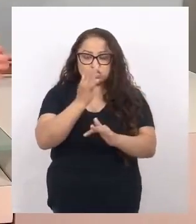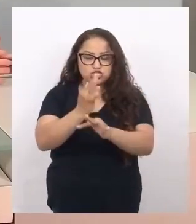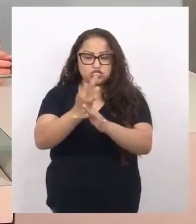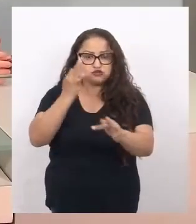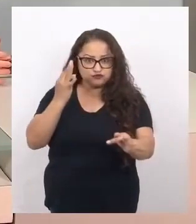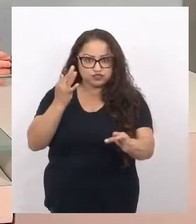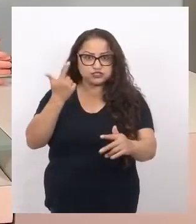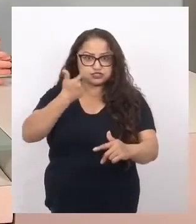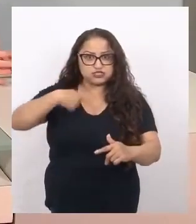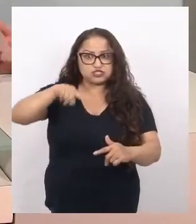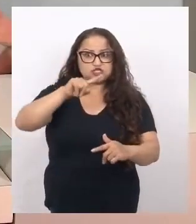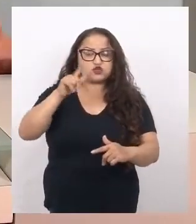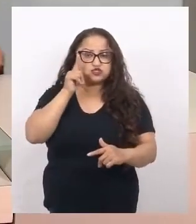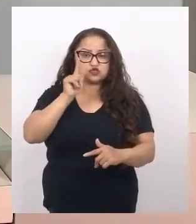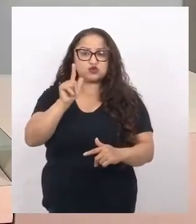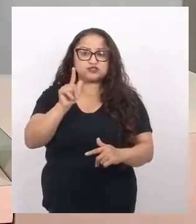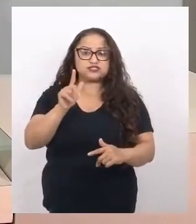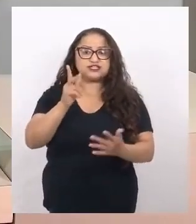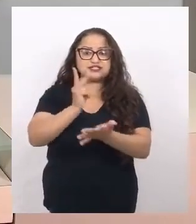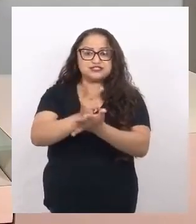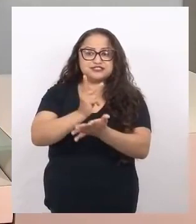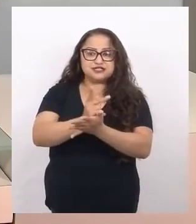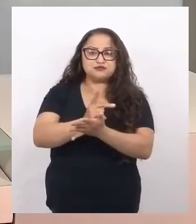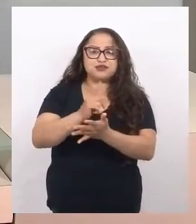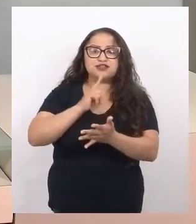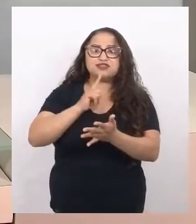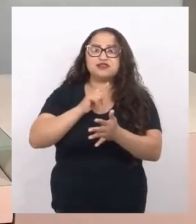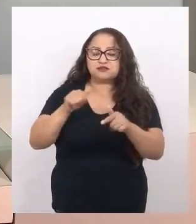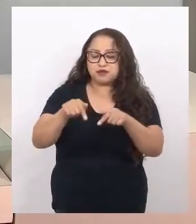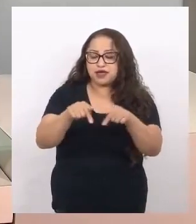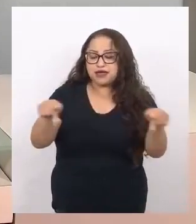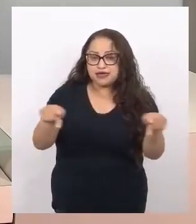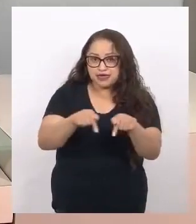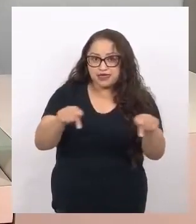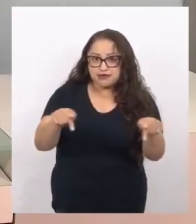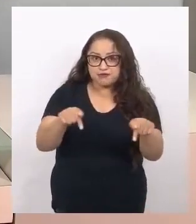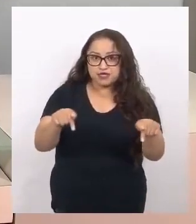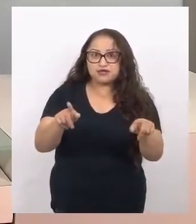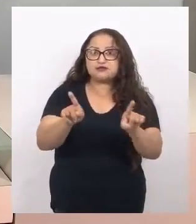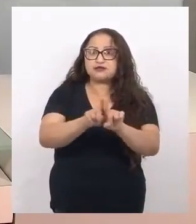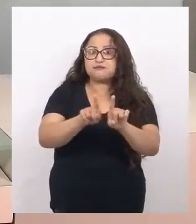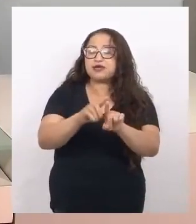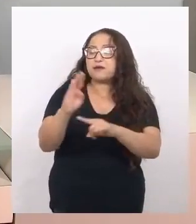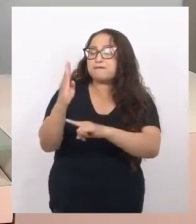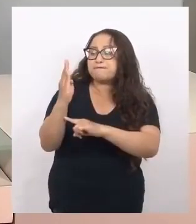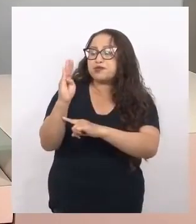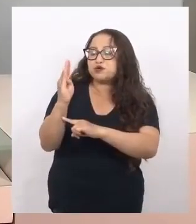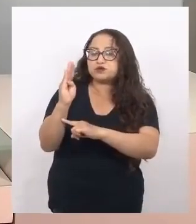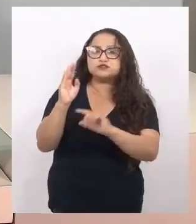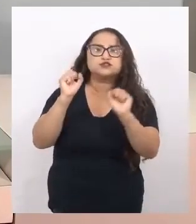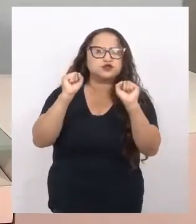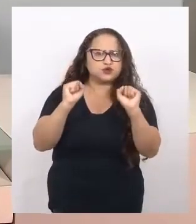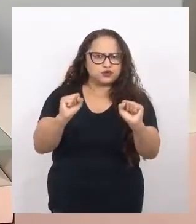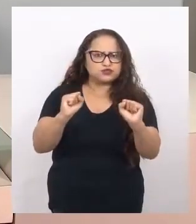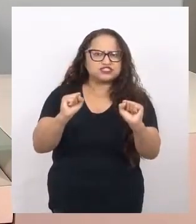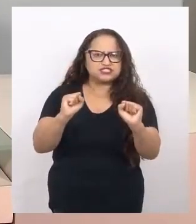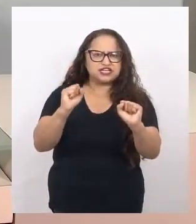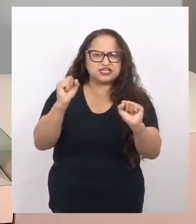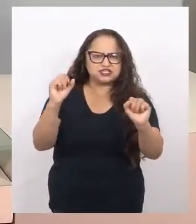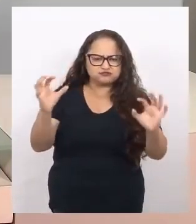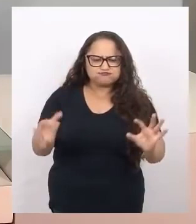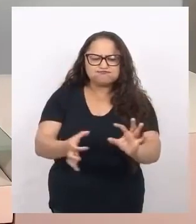a gente consegue juntar. Tem partes da química e da biologia, especialmente, né, que a gente consegue colocar ali